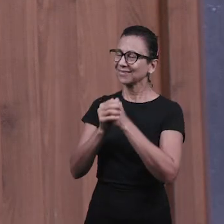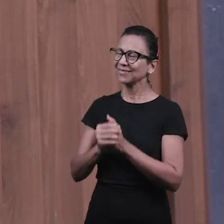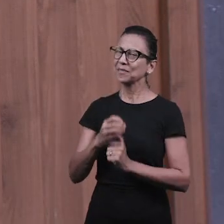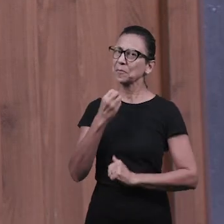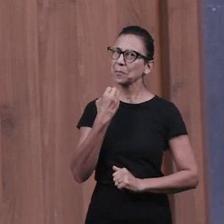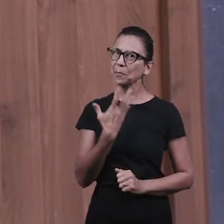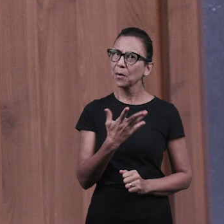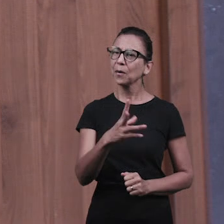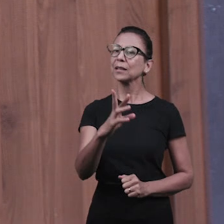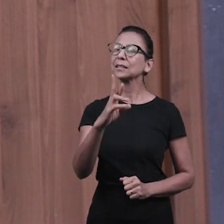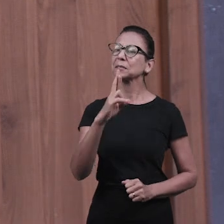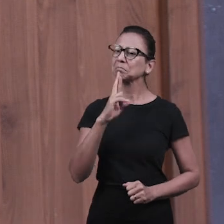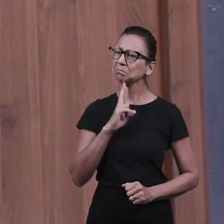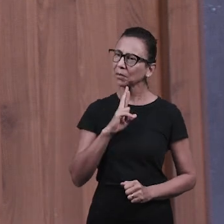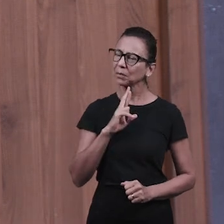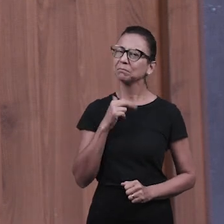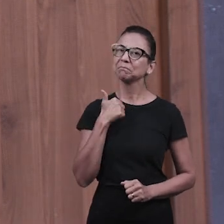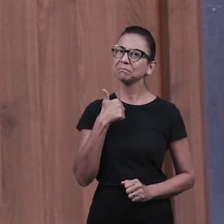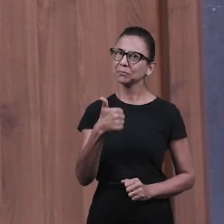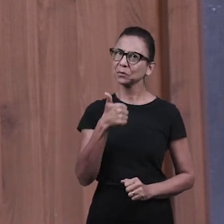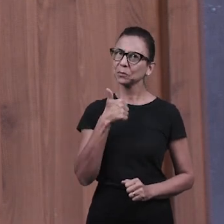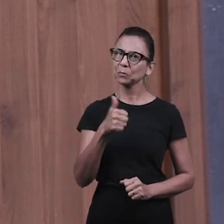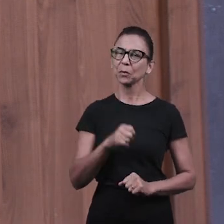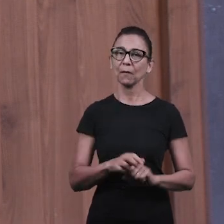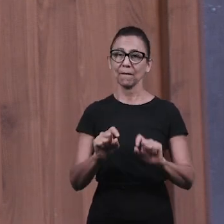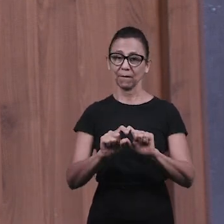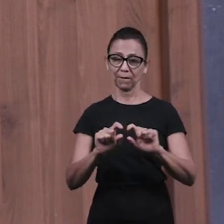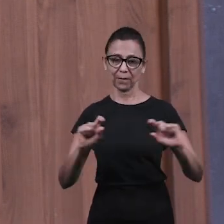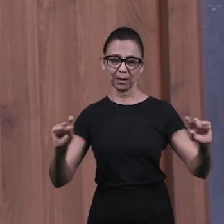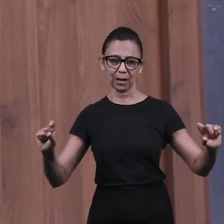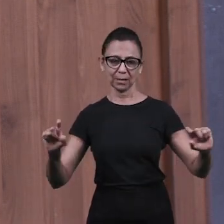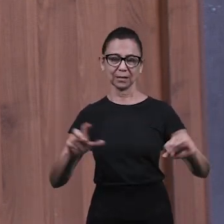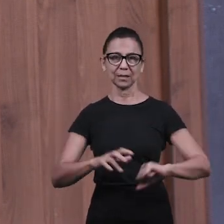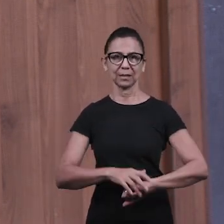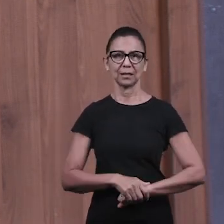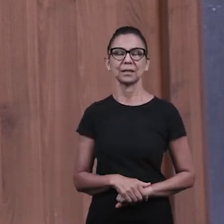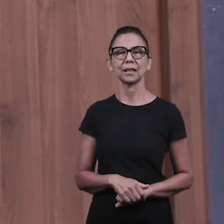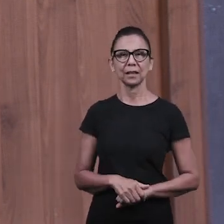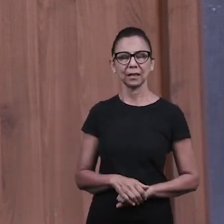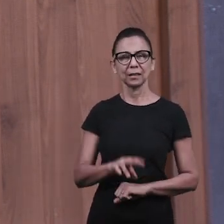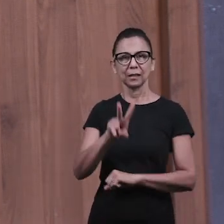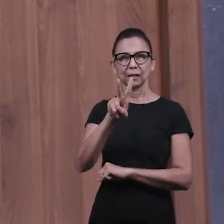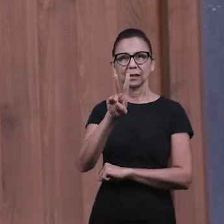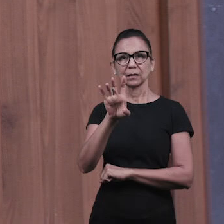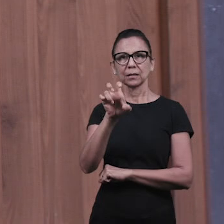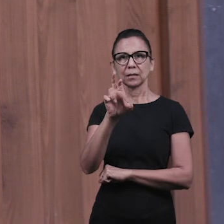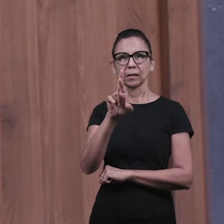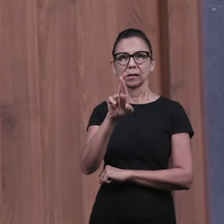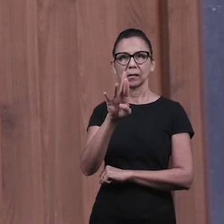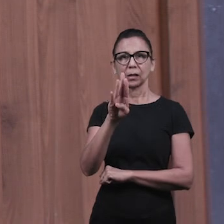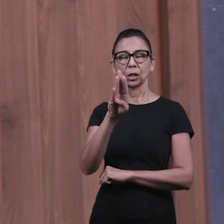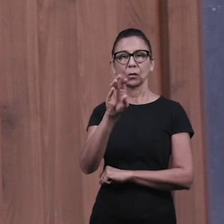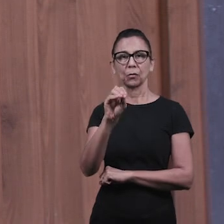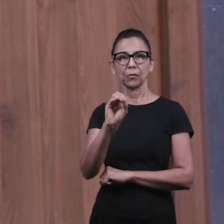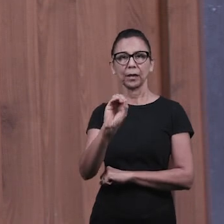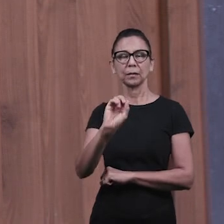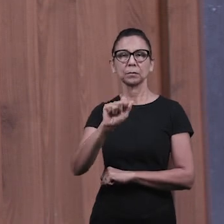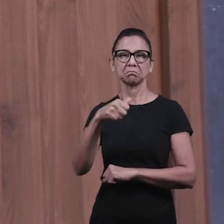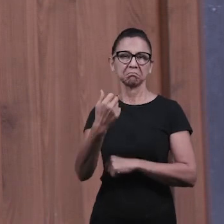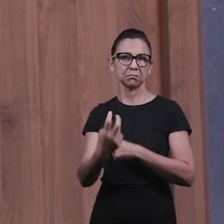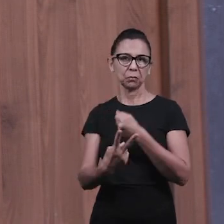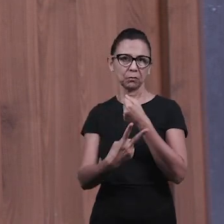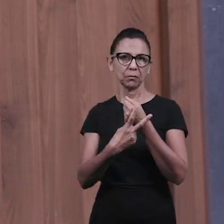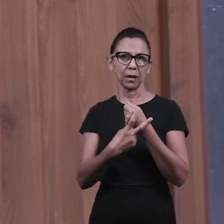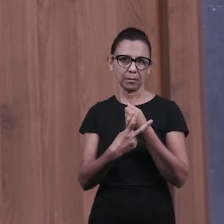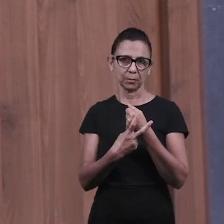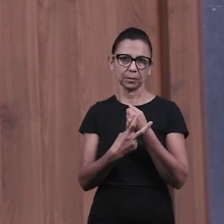Amém, Tiago. Muito bem colocado aí a sua expressão de que o verbo foi usado no presente, ou ele é usado